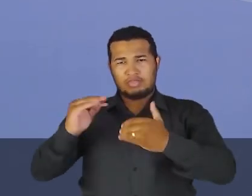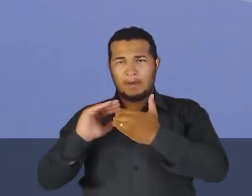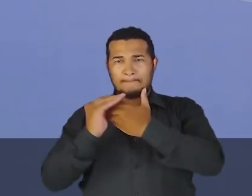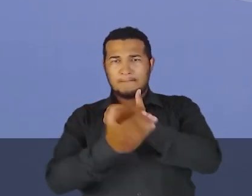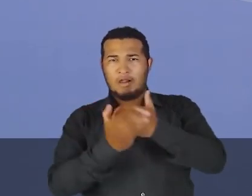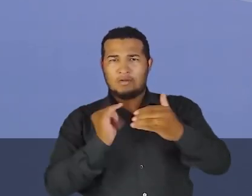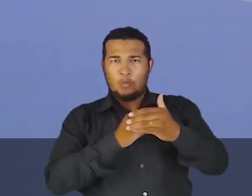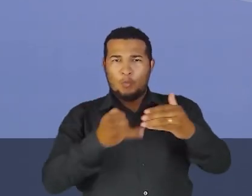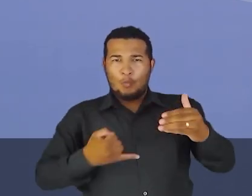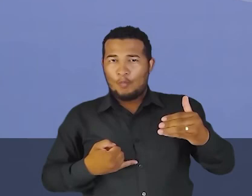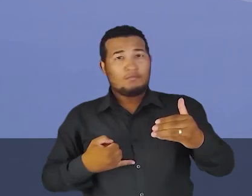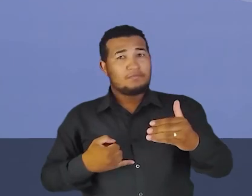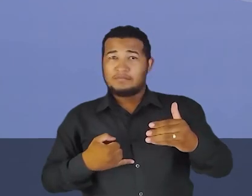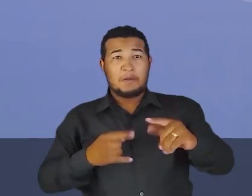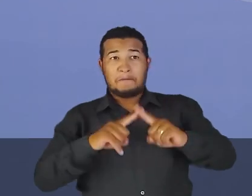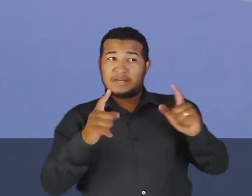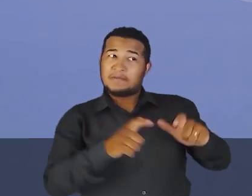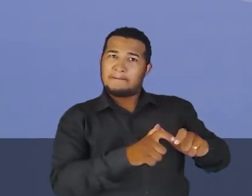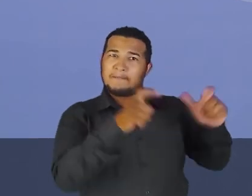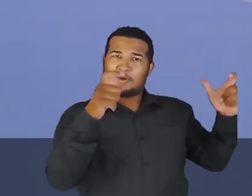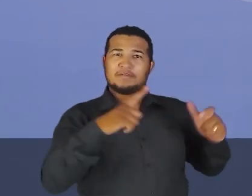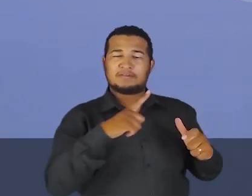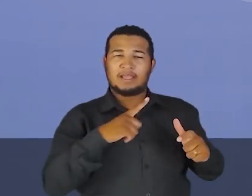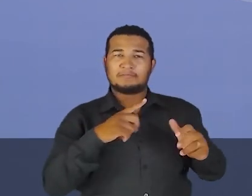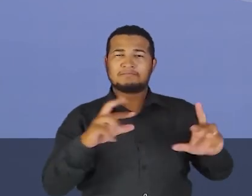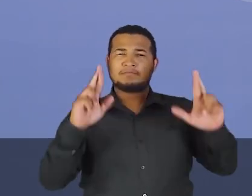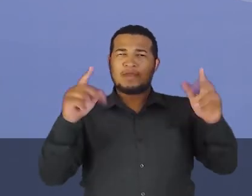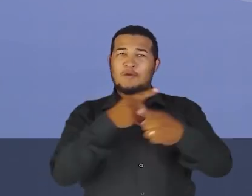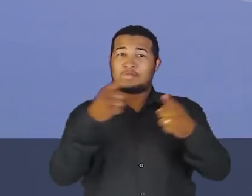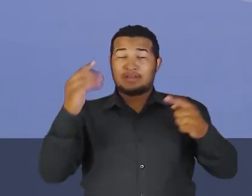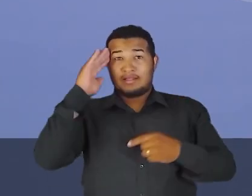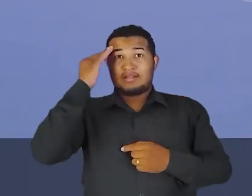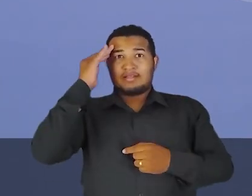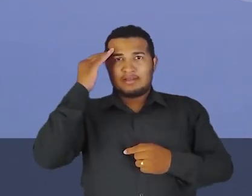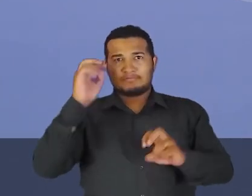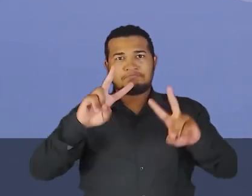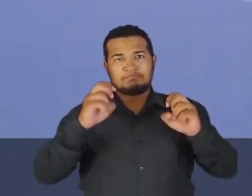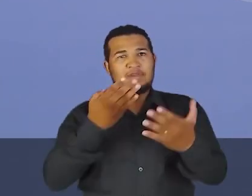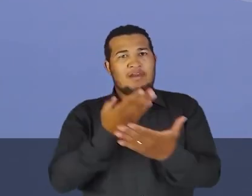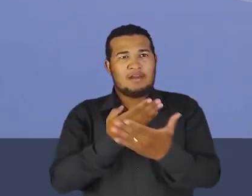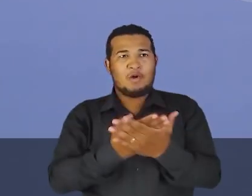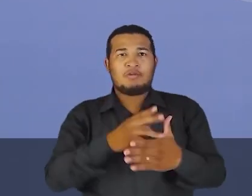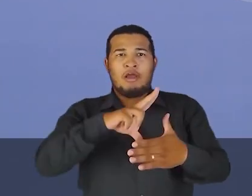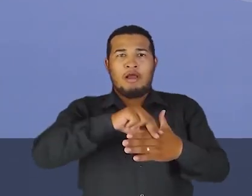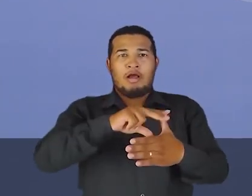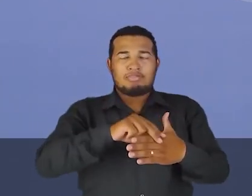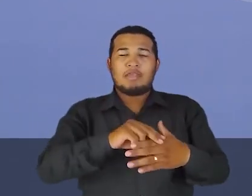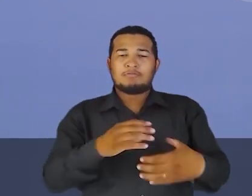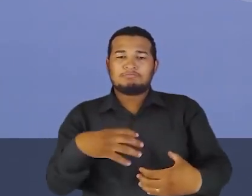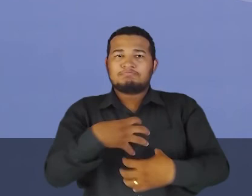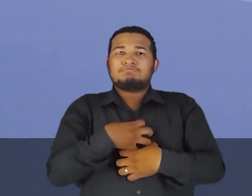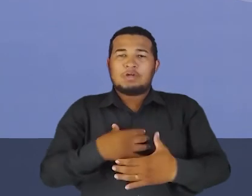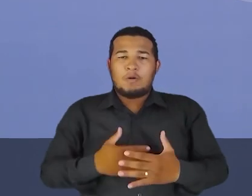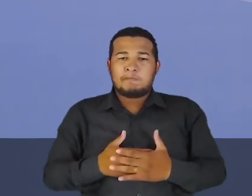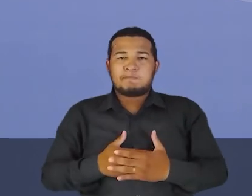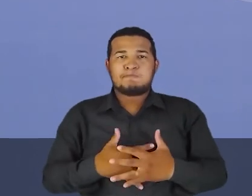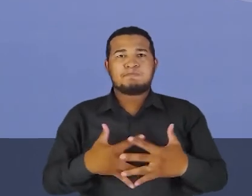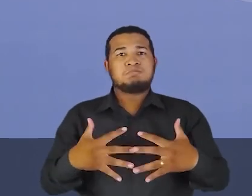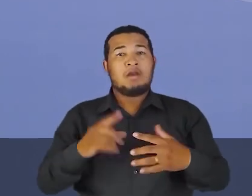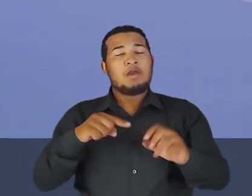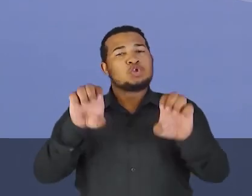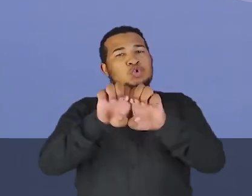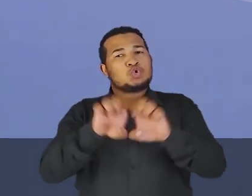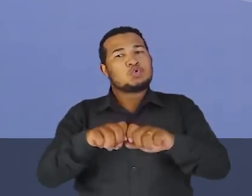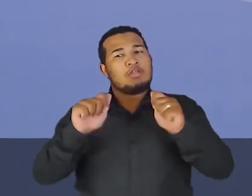mas a grande maioria. Certo? Espero que você tenha entendido sobre essa aula de anexos embrionários, que são essas estruturas que auxiliam